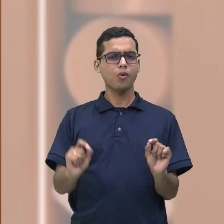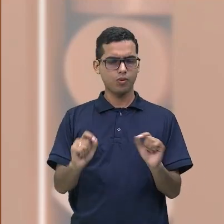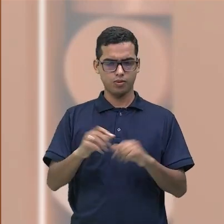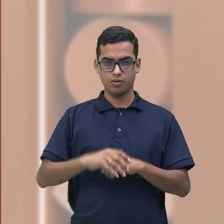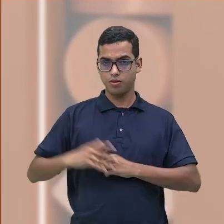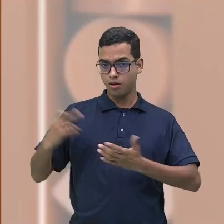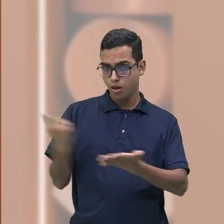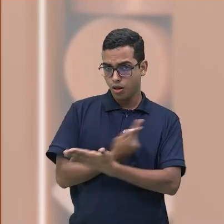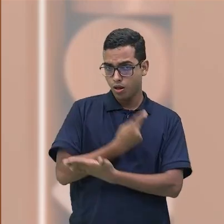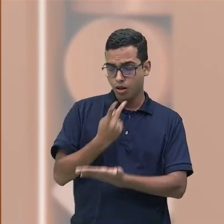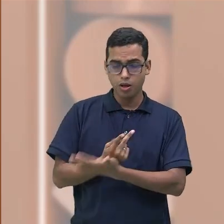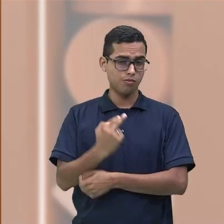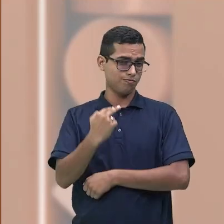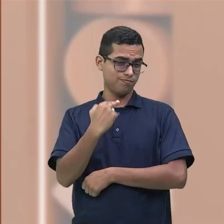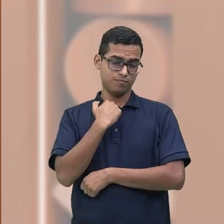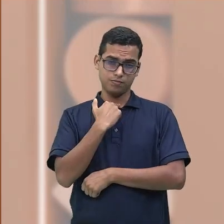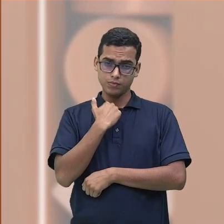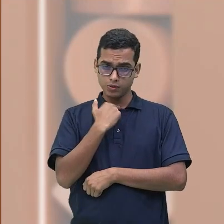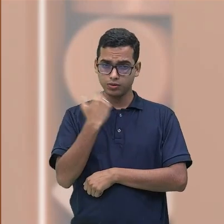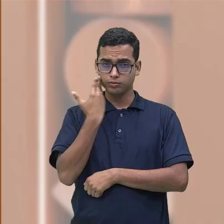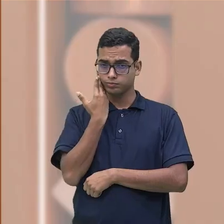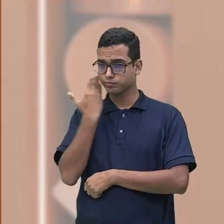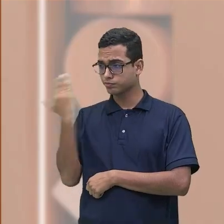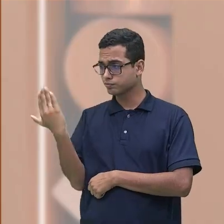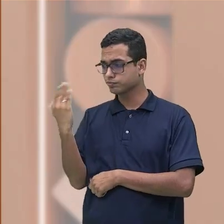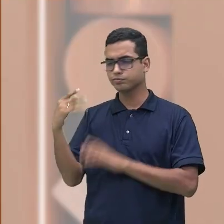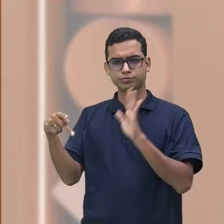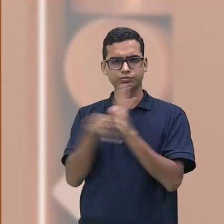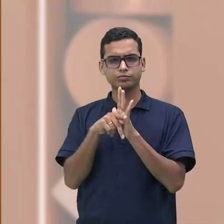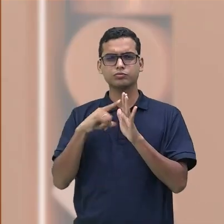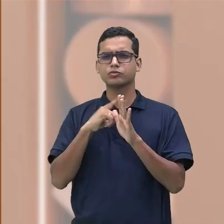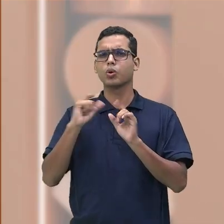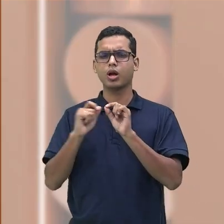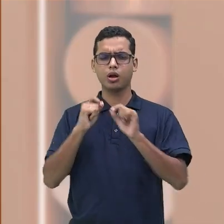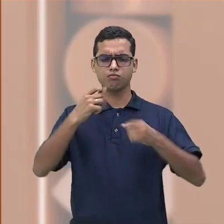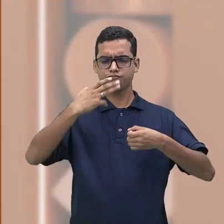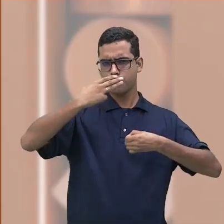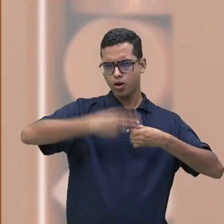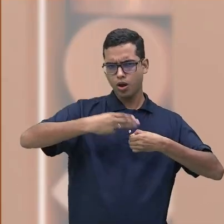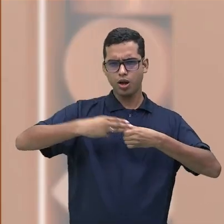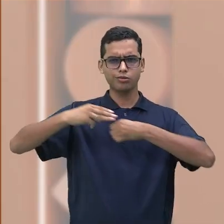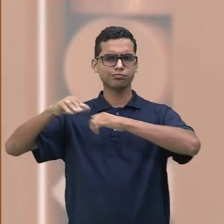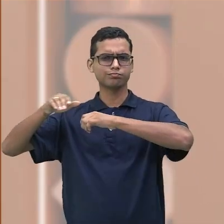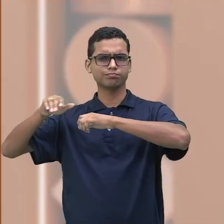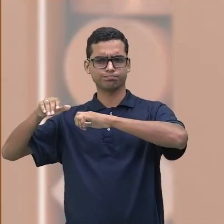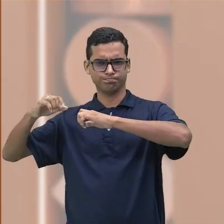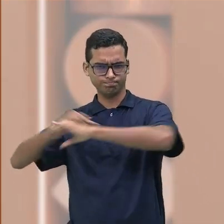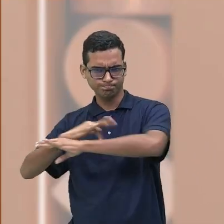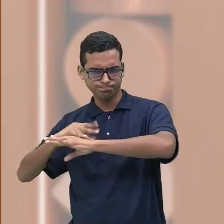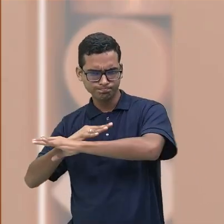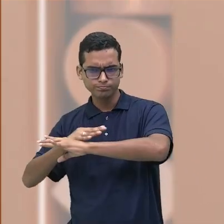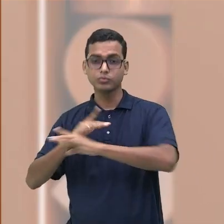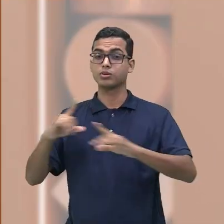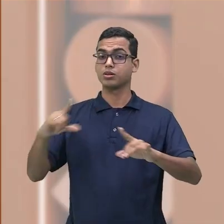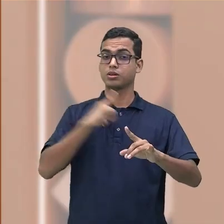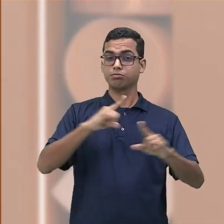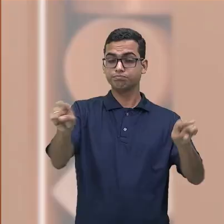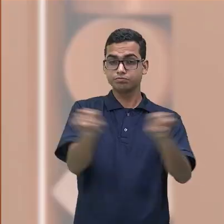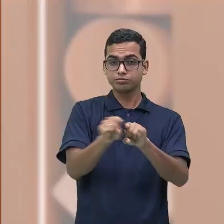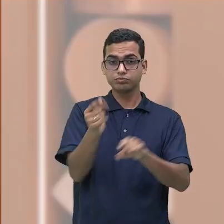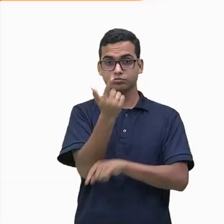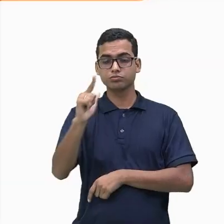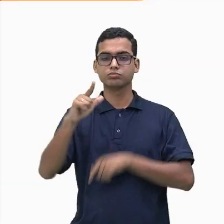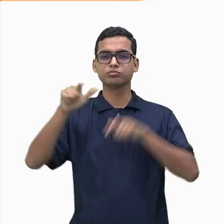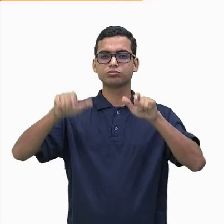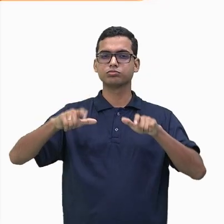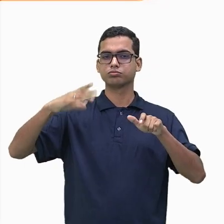errar o que vai ser o município, o que vai ser uma cidade, tá bom? Mas, além do município, de uma cidade, também vamos ter um lugar de vivência que vai